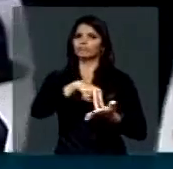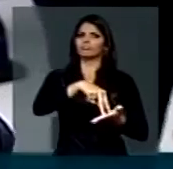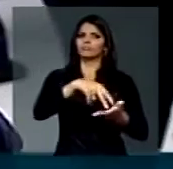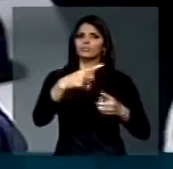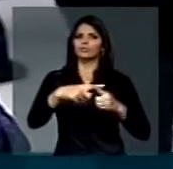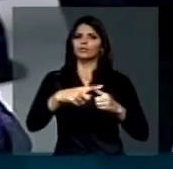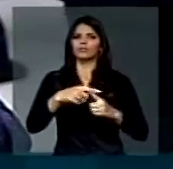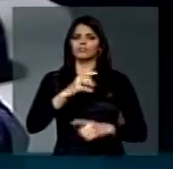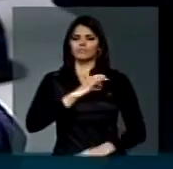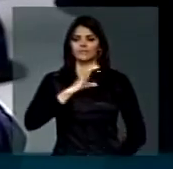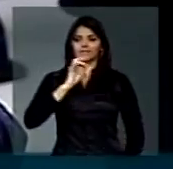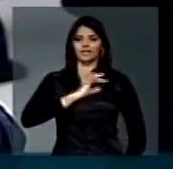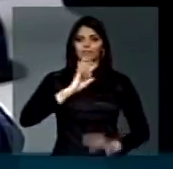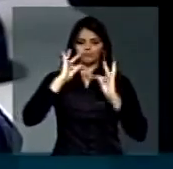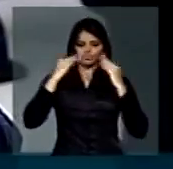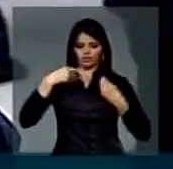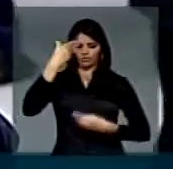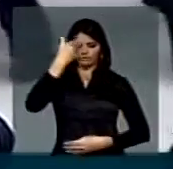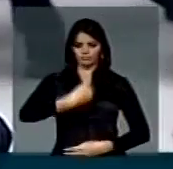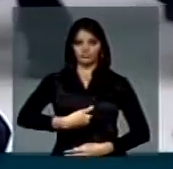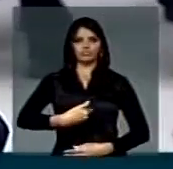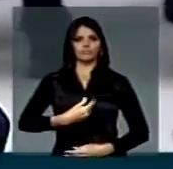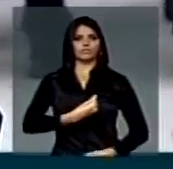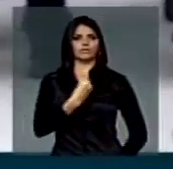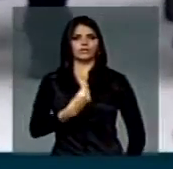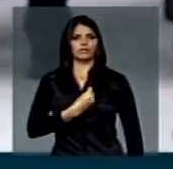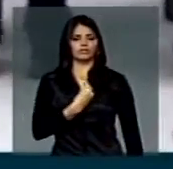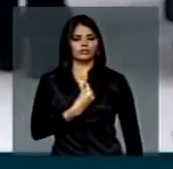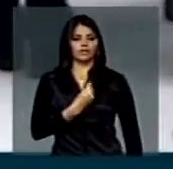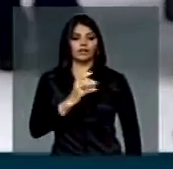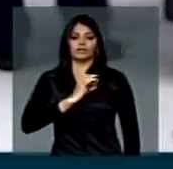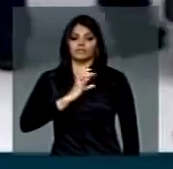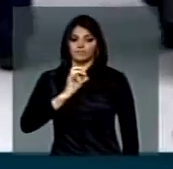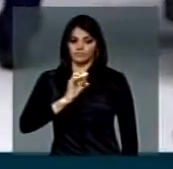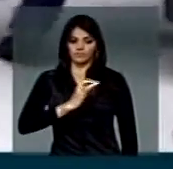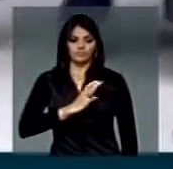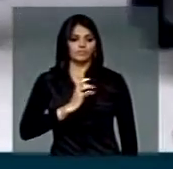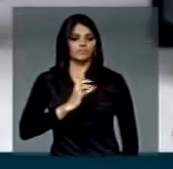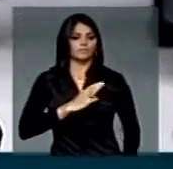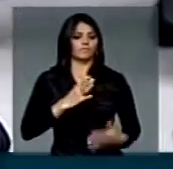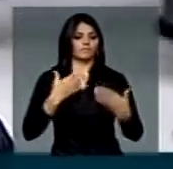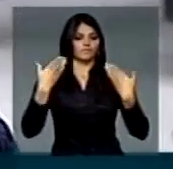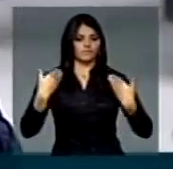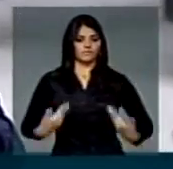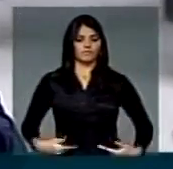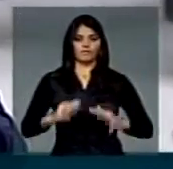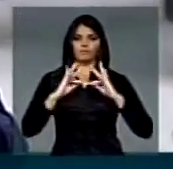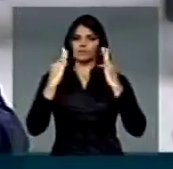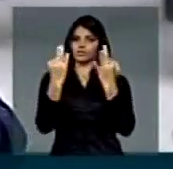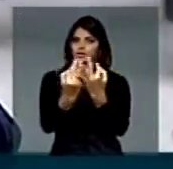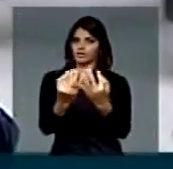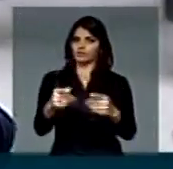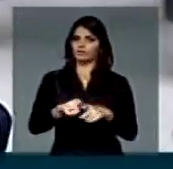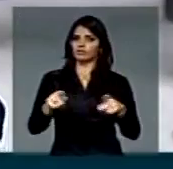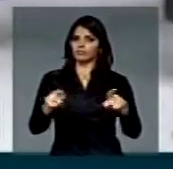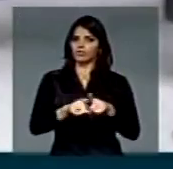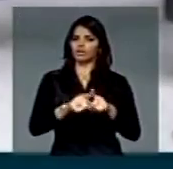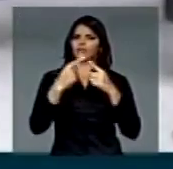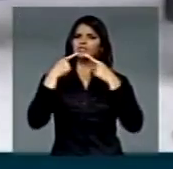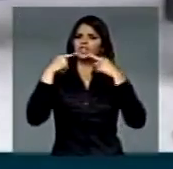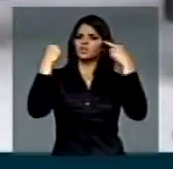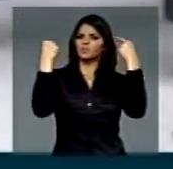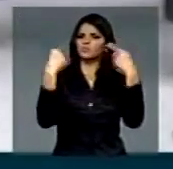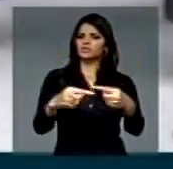que teme pela sua integridade física, teme pela integridade física da sua família, e